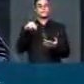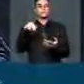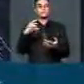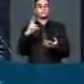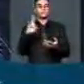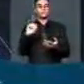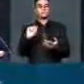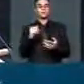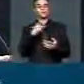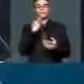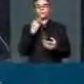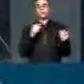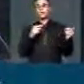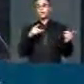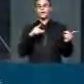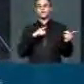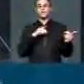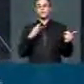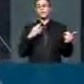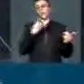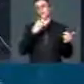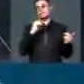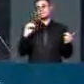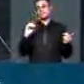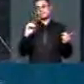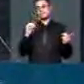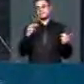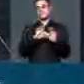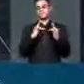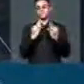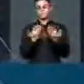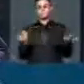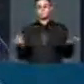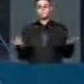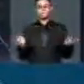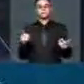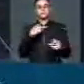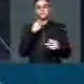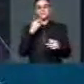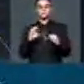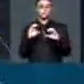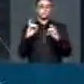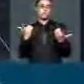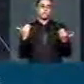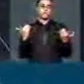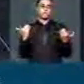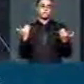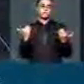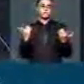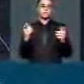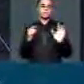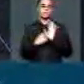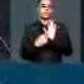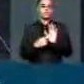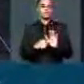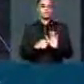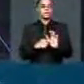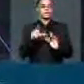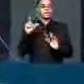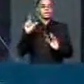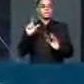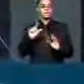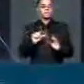não, que lá tem 400 e poucas famílias. Num gesto claro, claro, de que estão